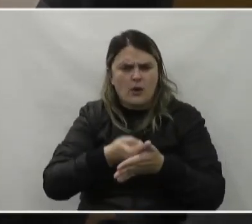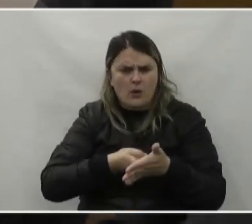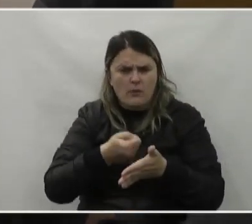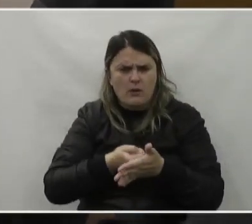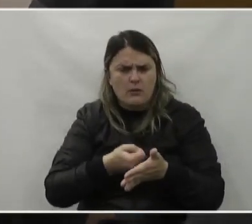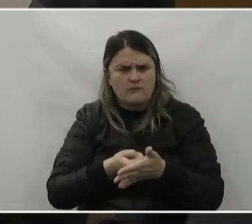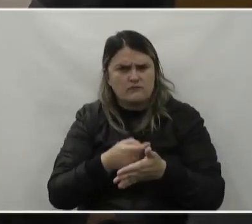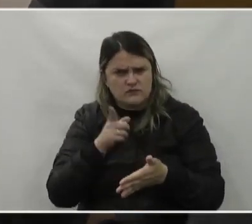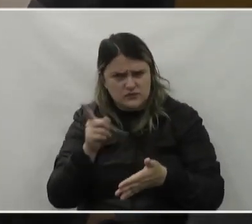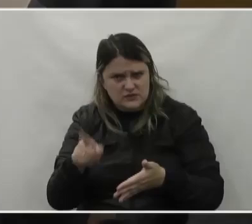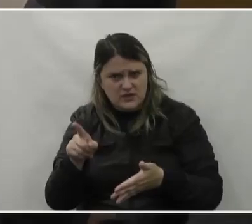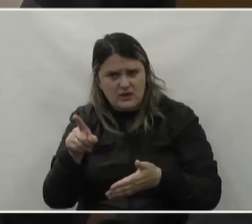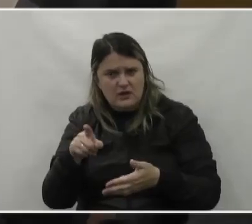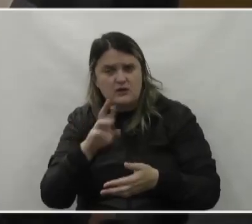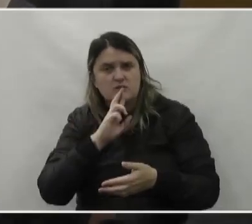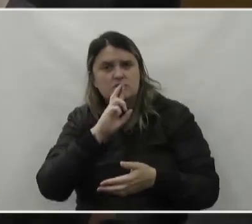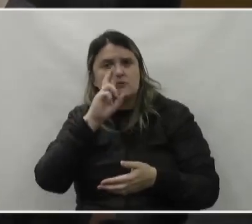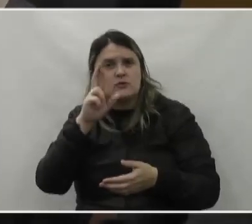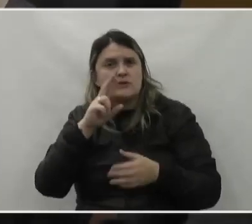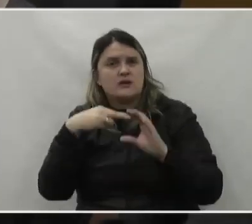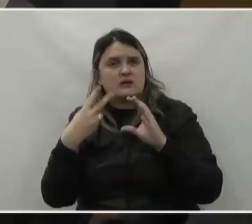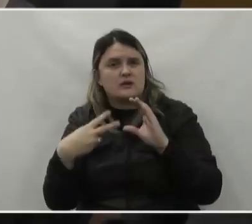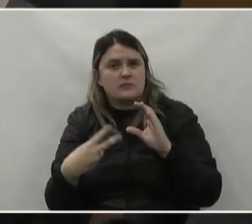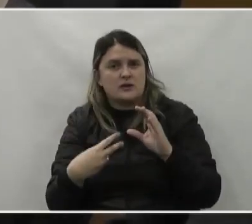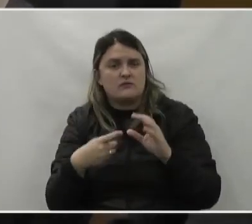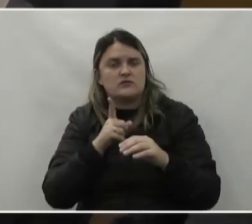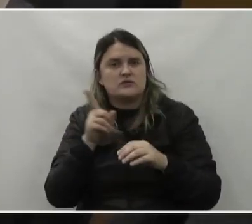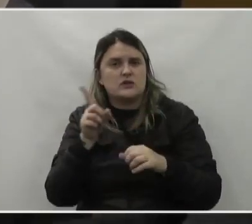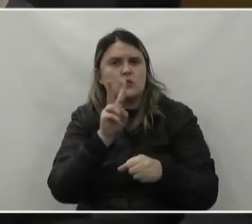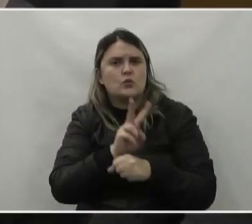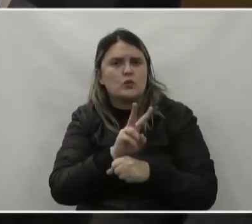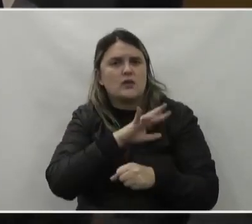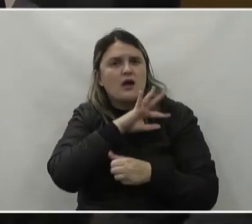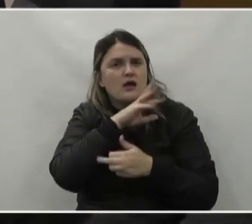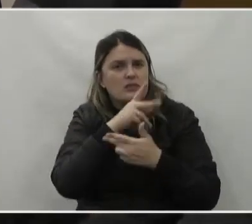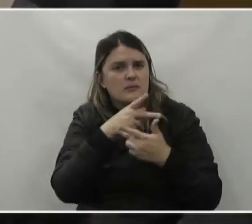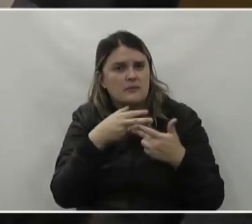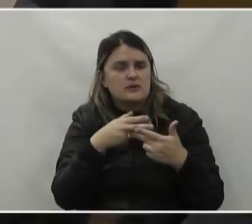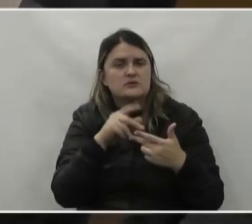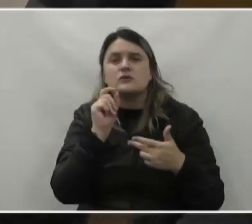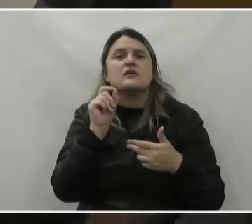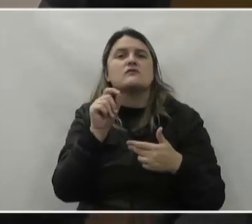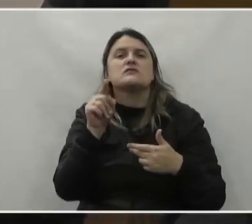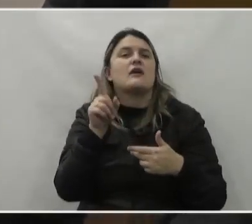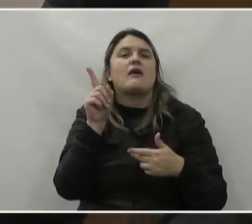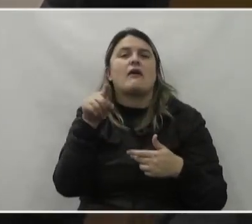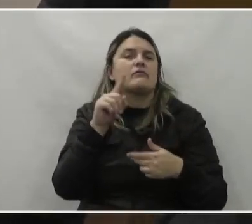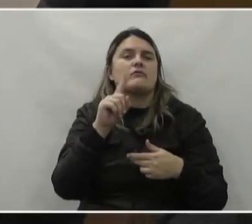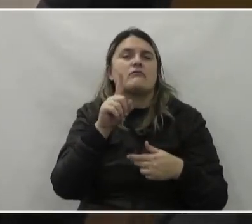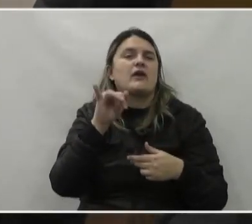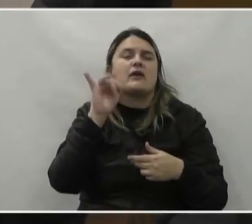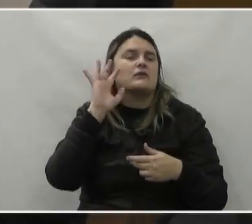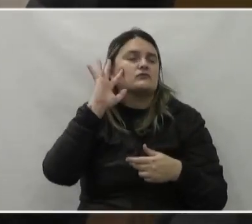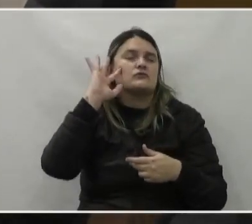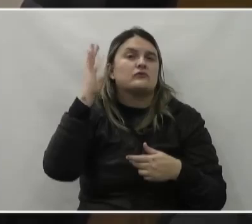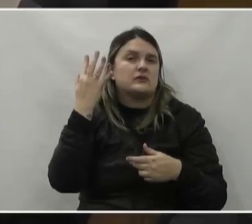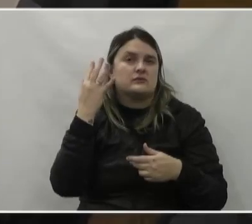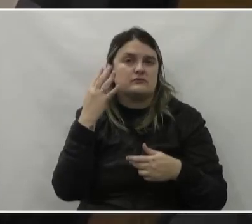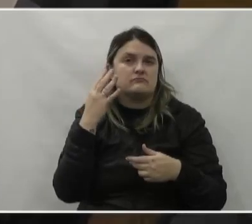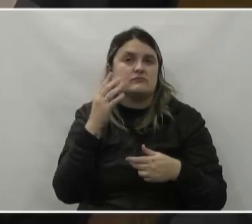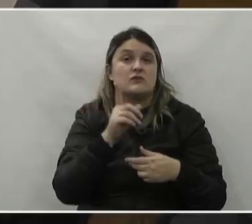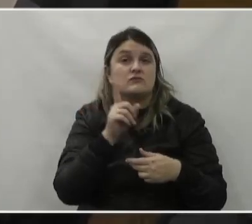executivo. Ah, vereadora lá, protetora dos animais, então tem que ser ela que vai resolver. Não é. Você é